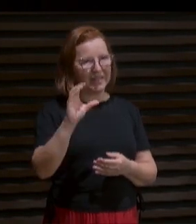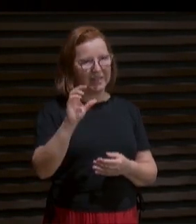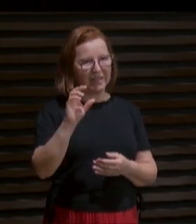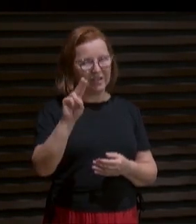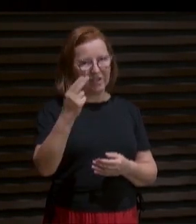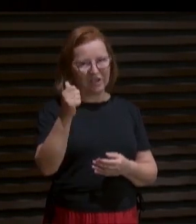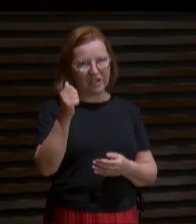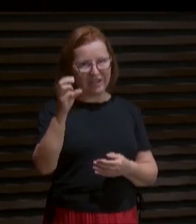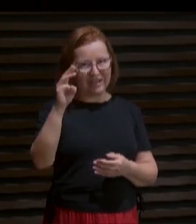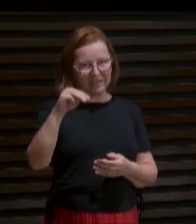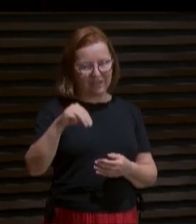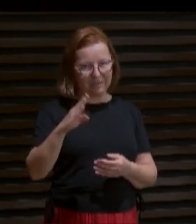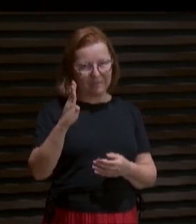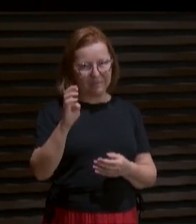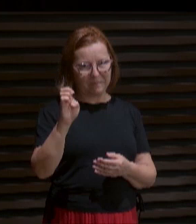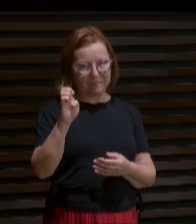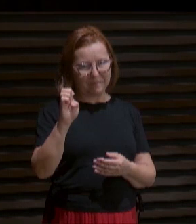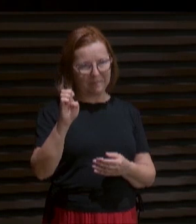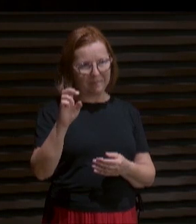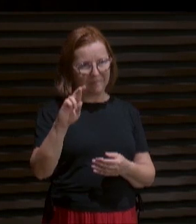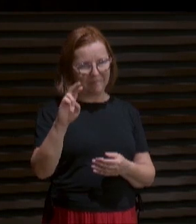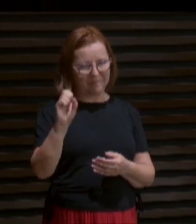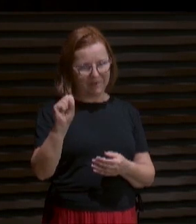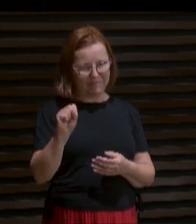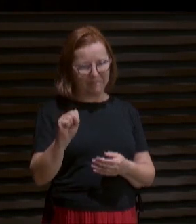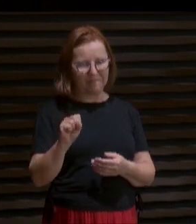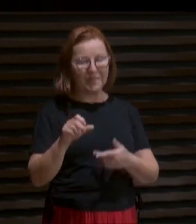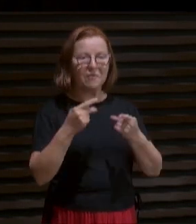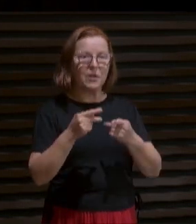Ele disse: se eu puder